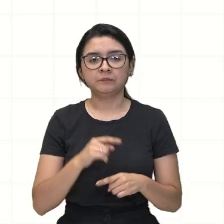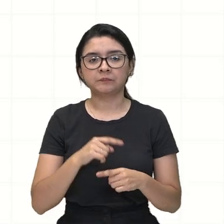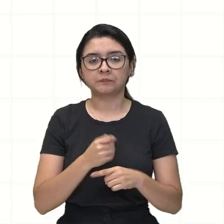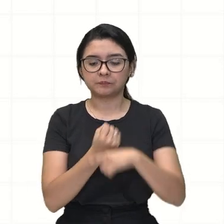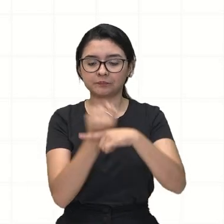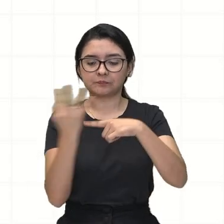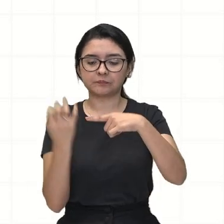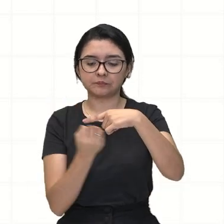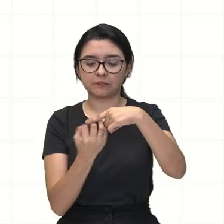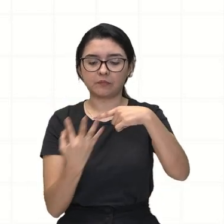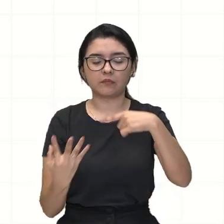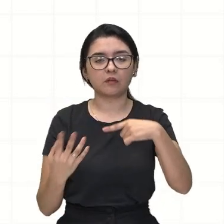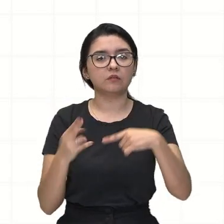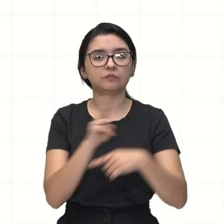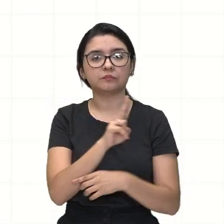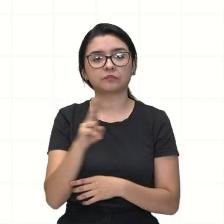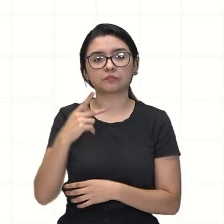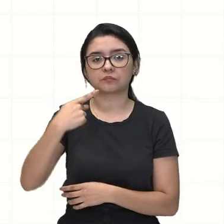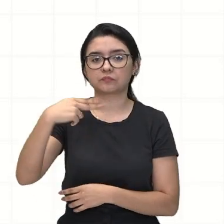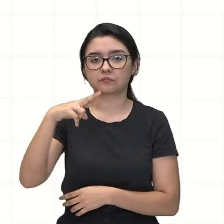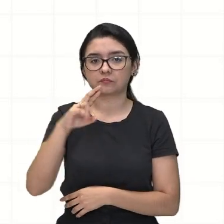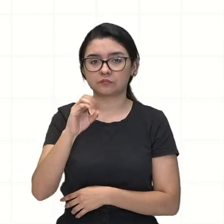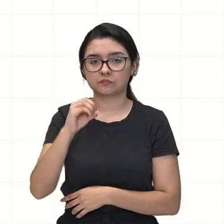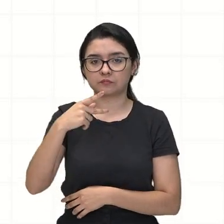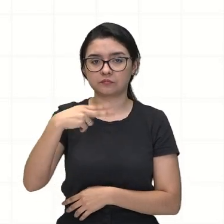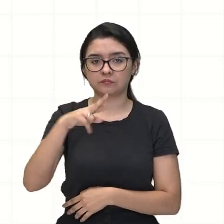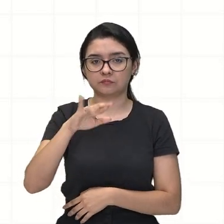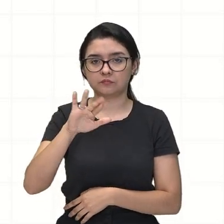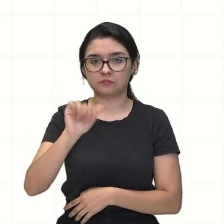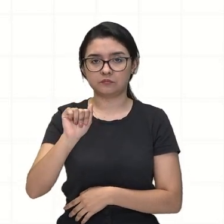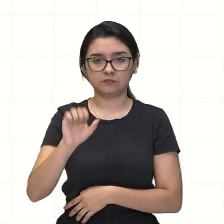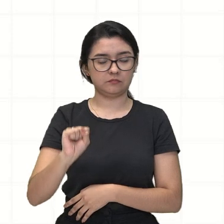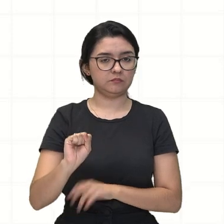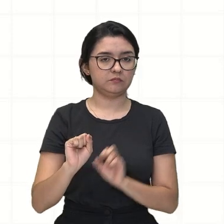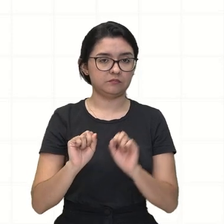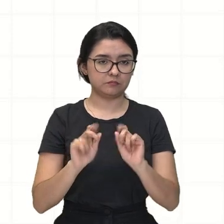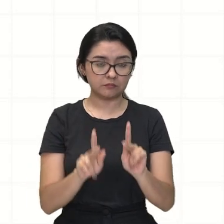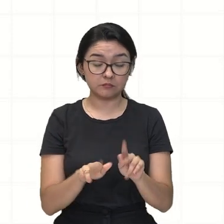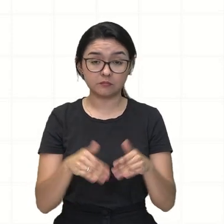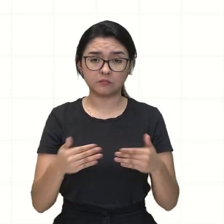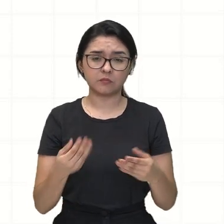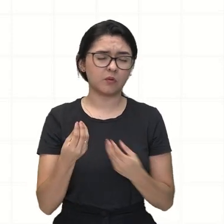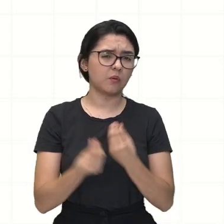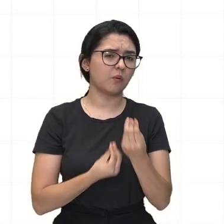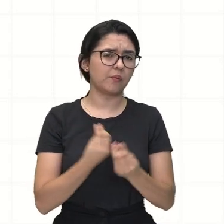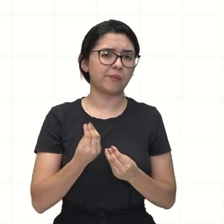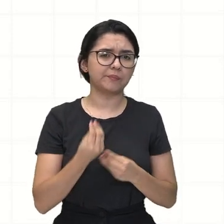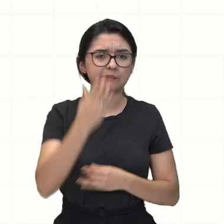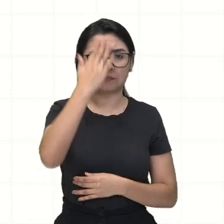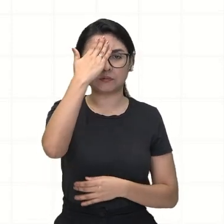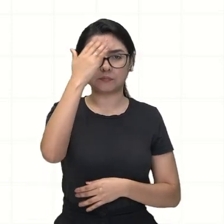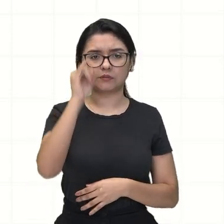frações próprias. Tudo bem? E quando é que uma fração é dita como